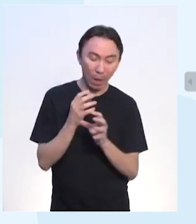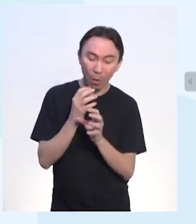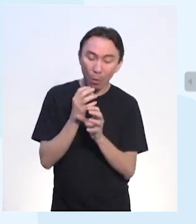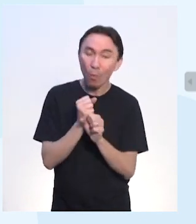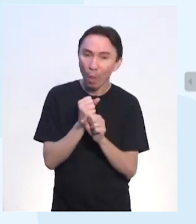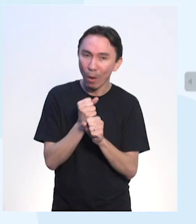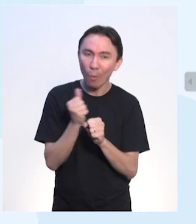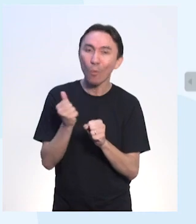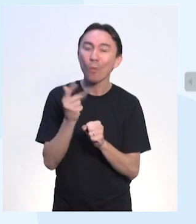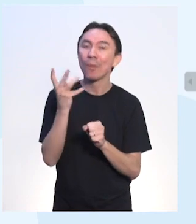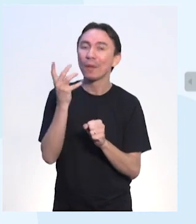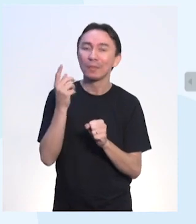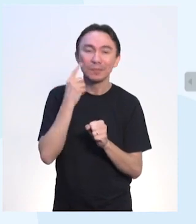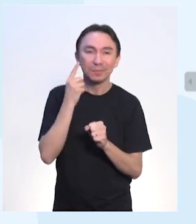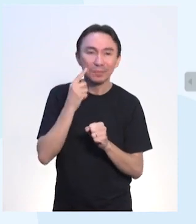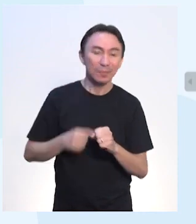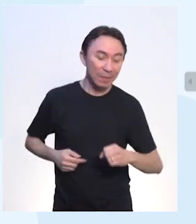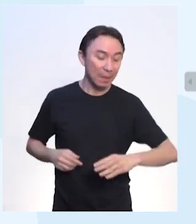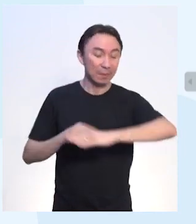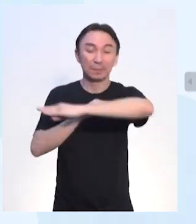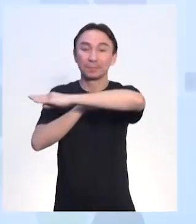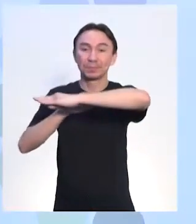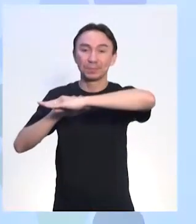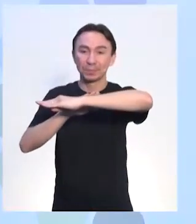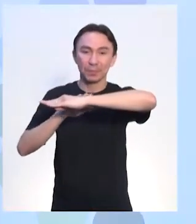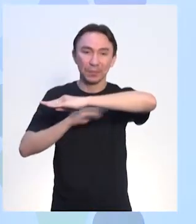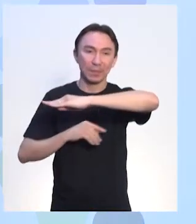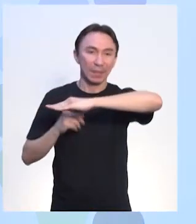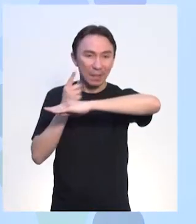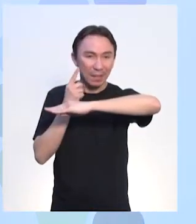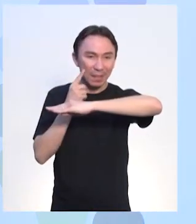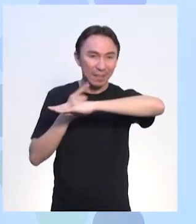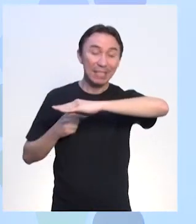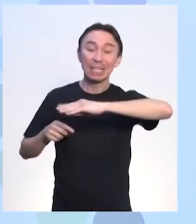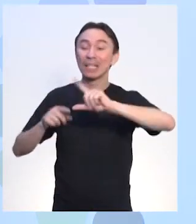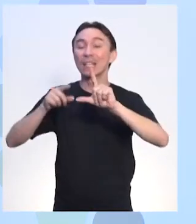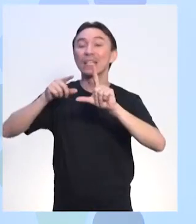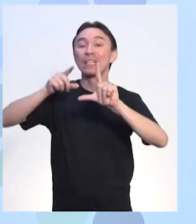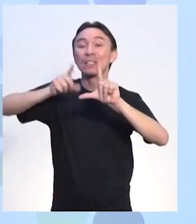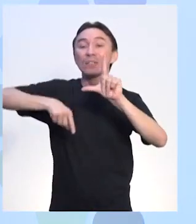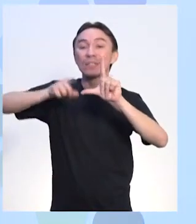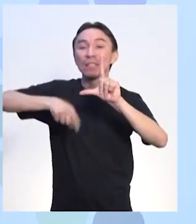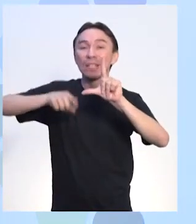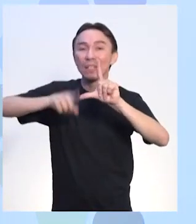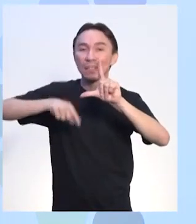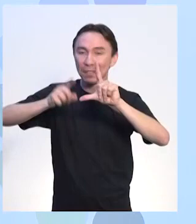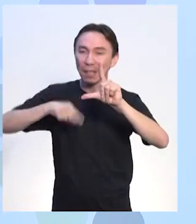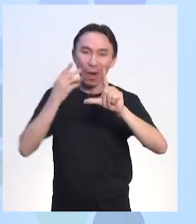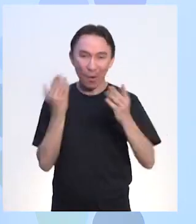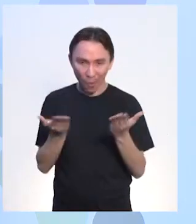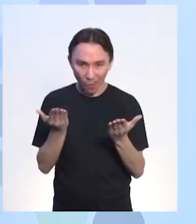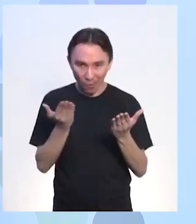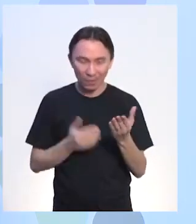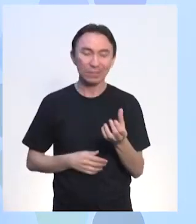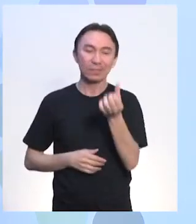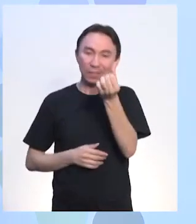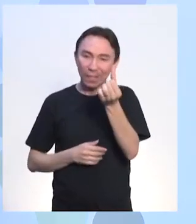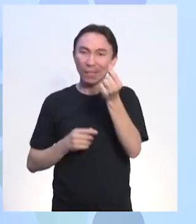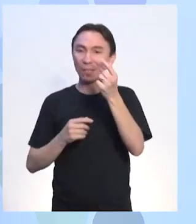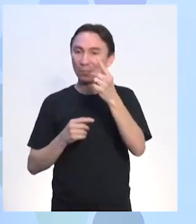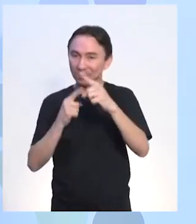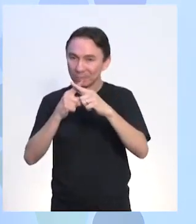anagramas. No numerador da fração, vou pegar o número 6 e desenvolver